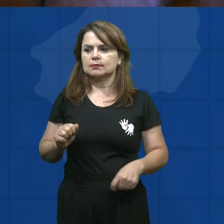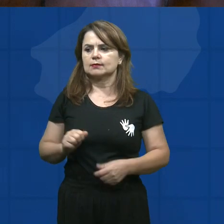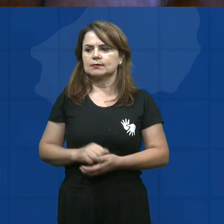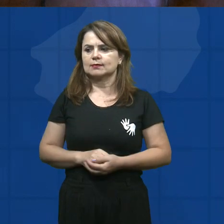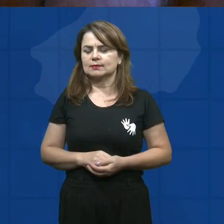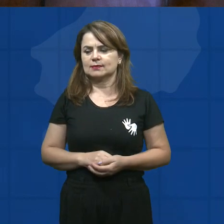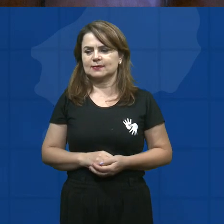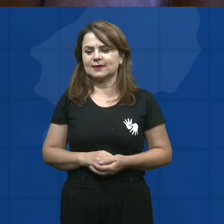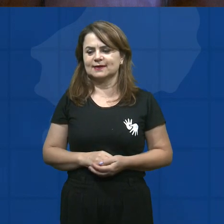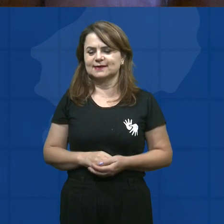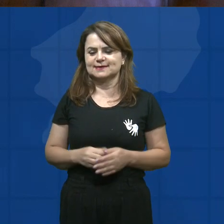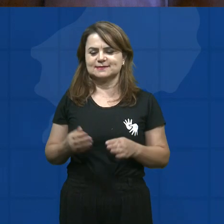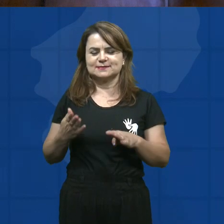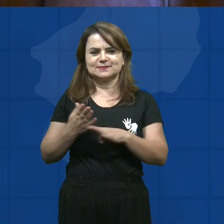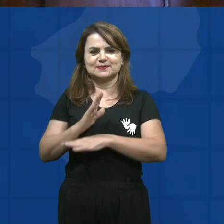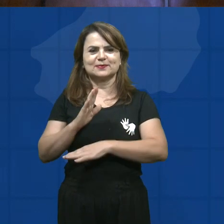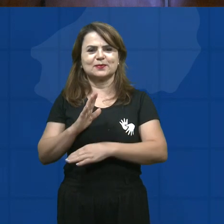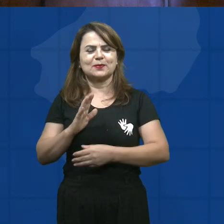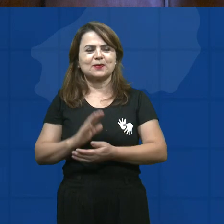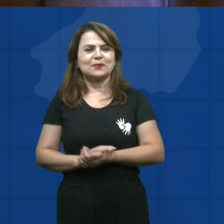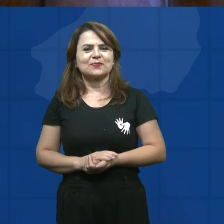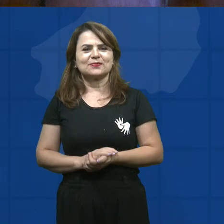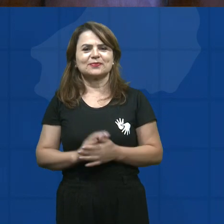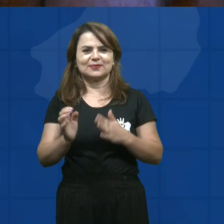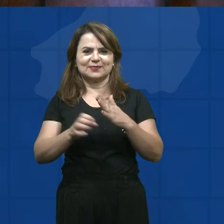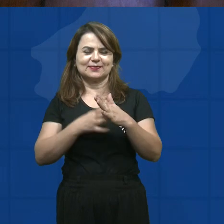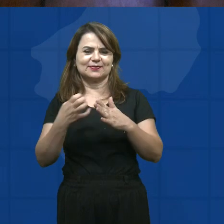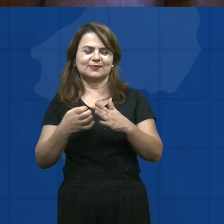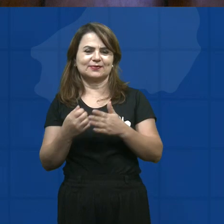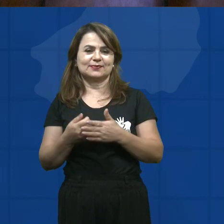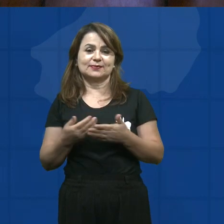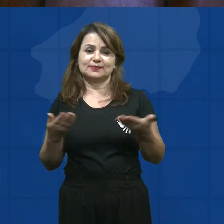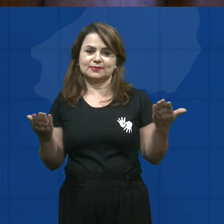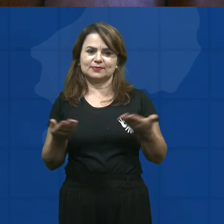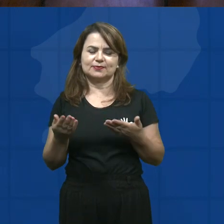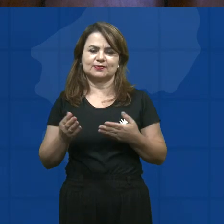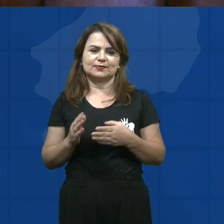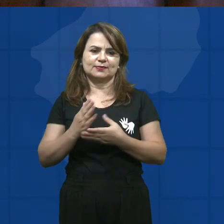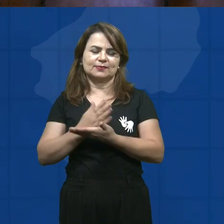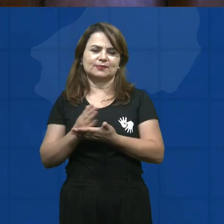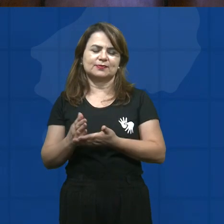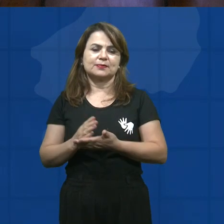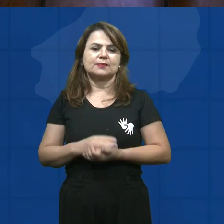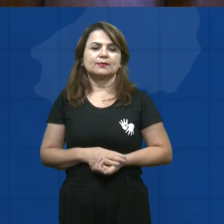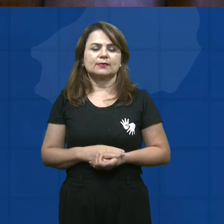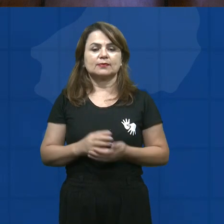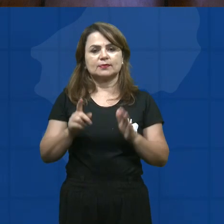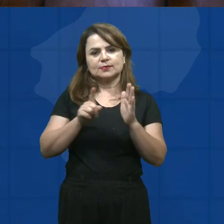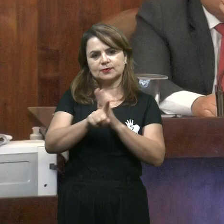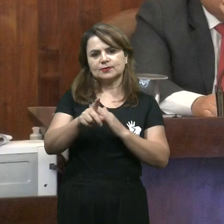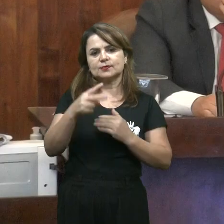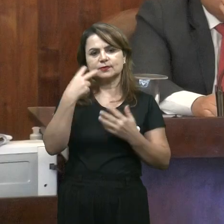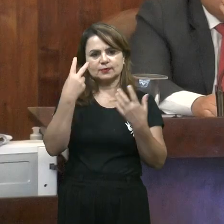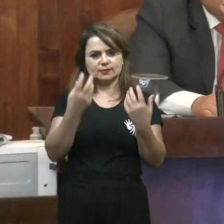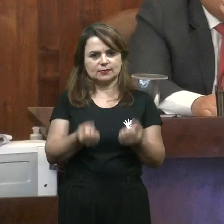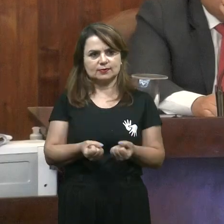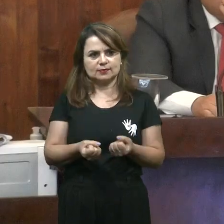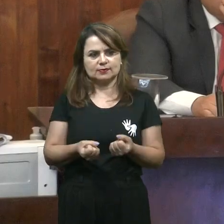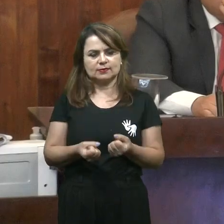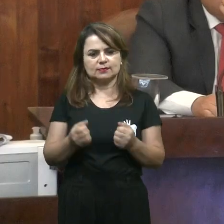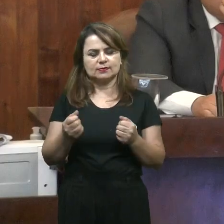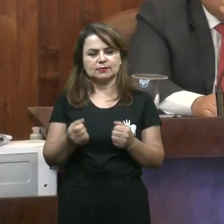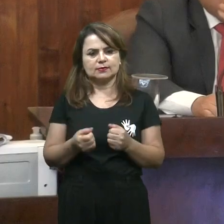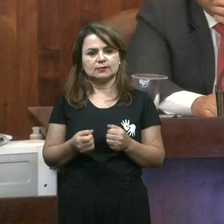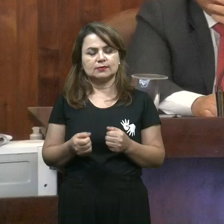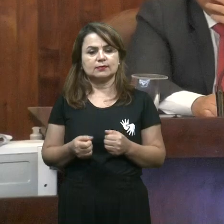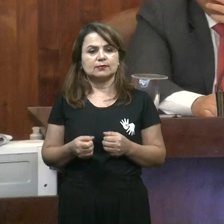Aprovada em segunda discussão, em votação, a emenda de número 1 de autoria do vereador Eduardo Nascimento. Os vereadores que são favoráveis à emenda responderão